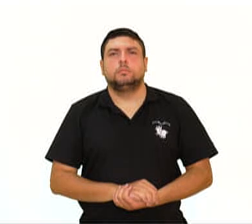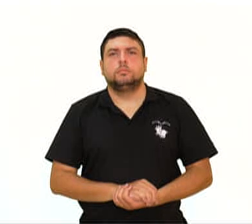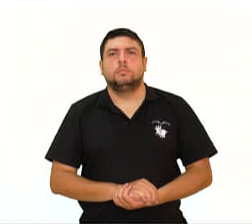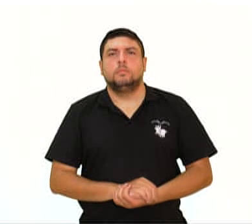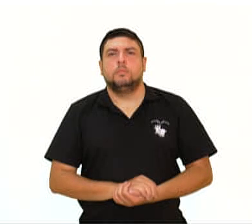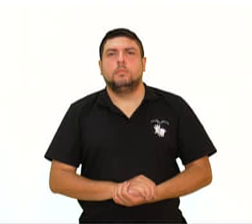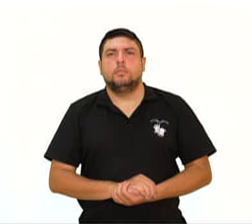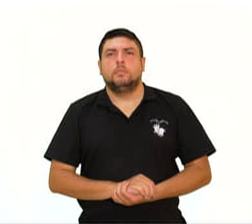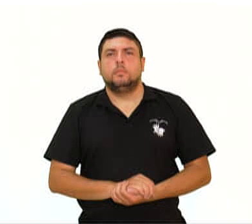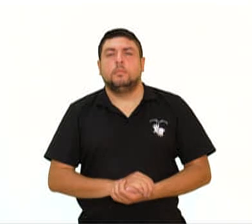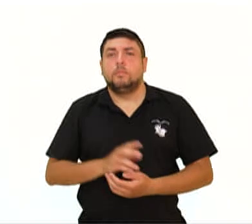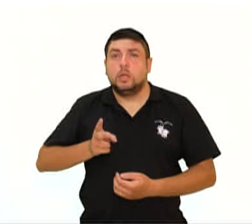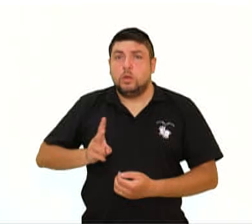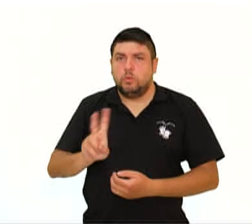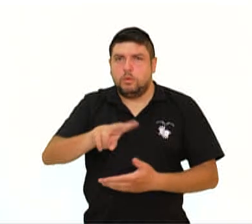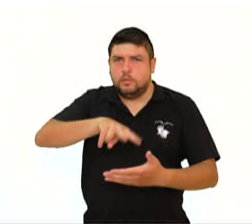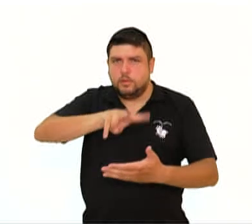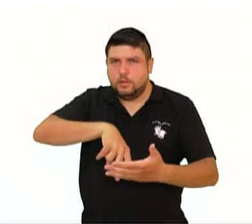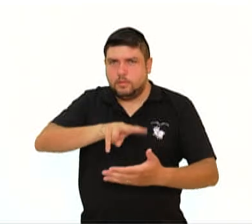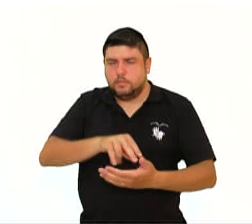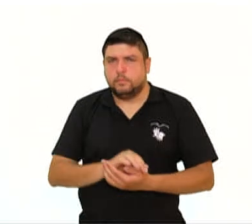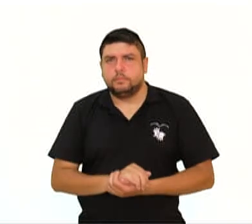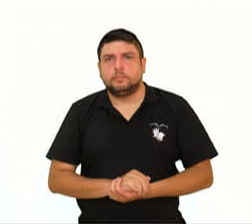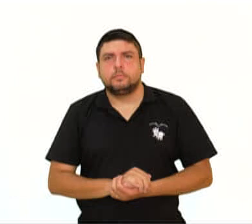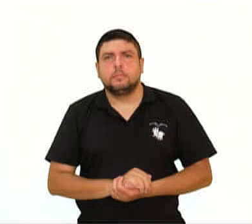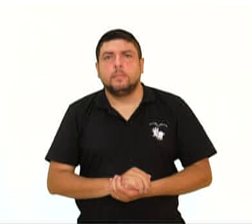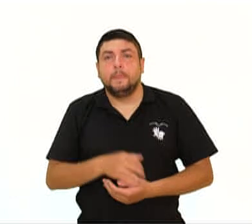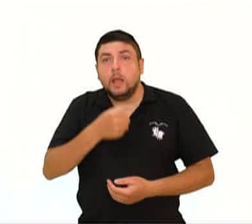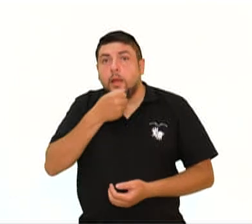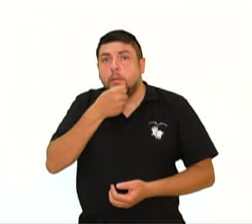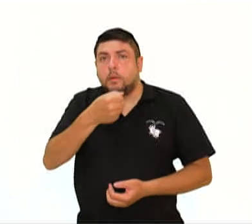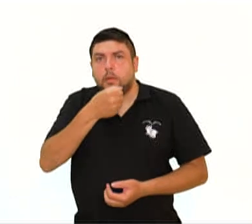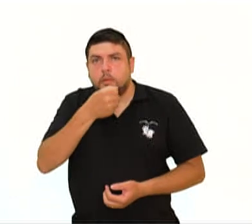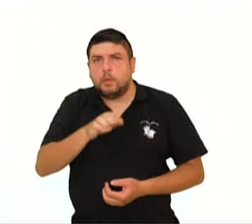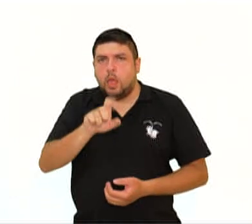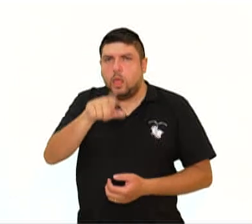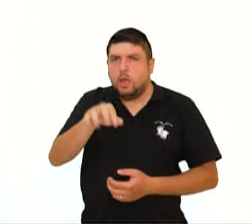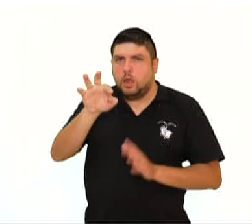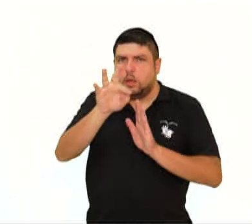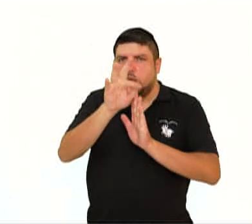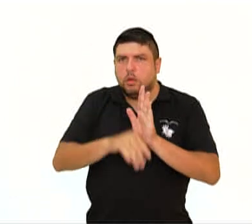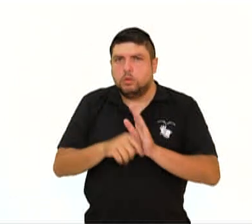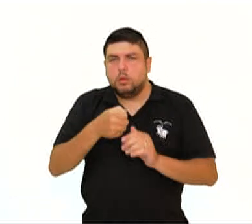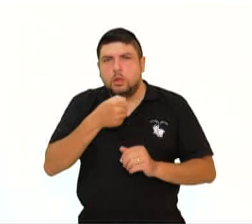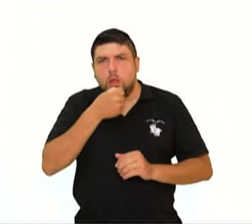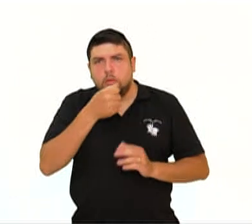Continuando então a nossa leitura lá. A entrevista é um texto jornalístico em que uma